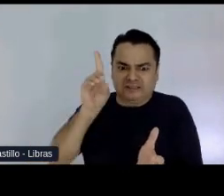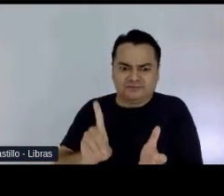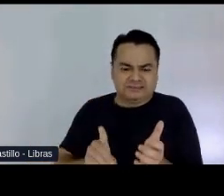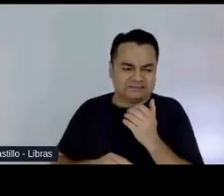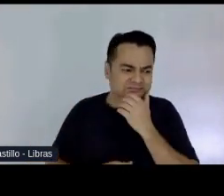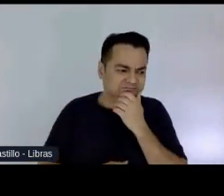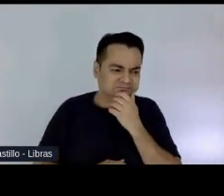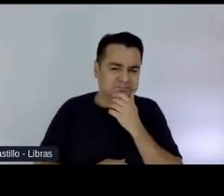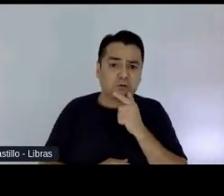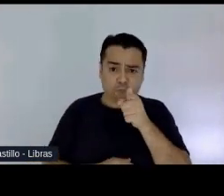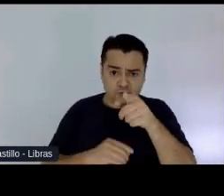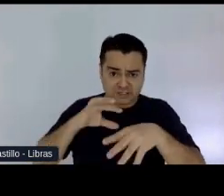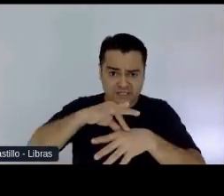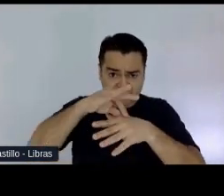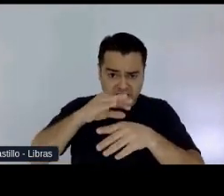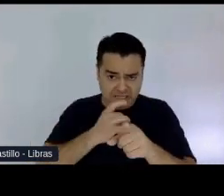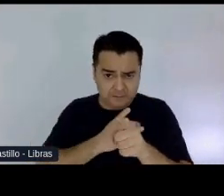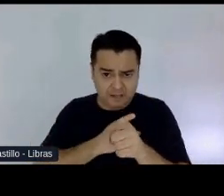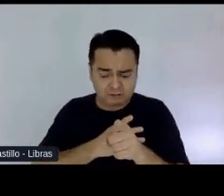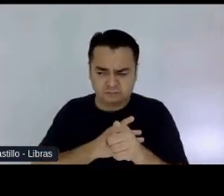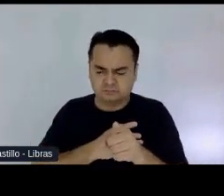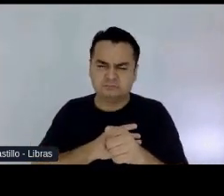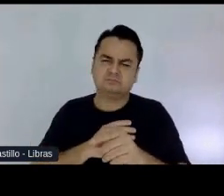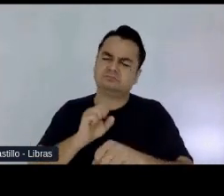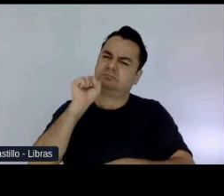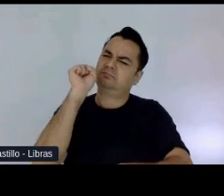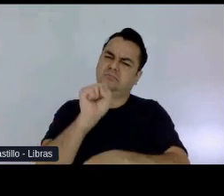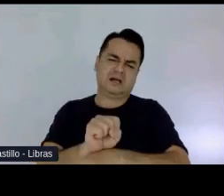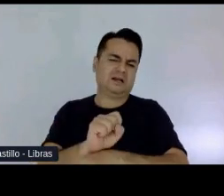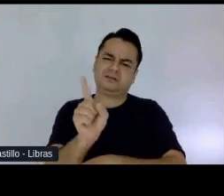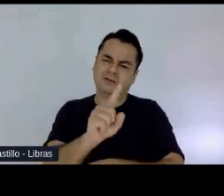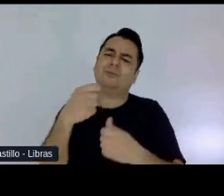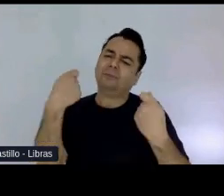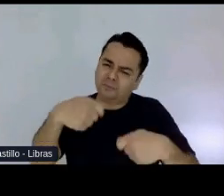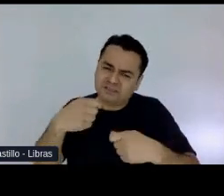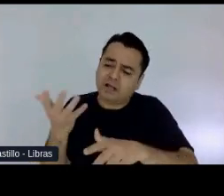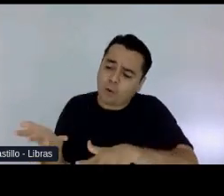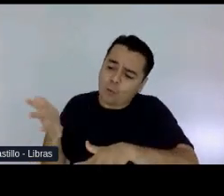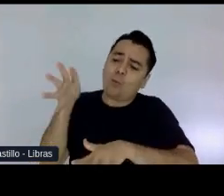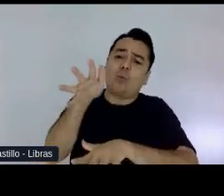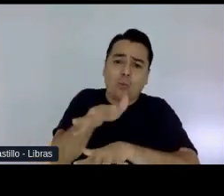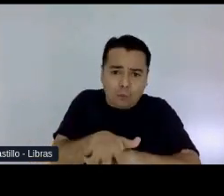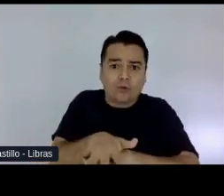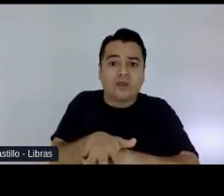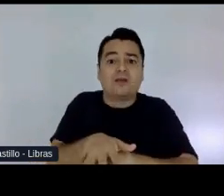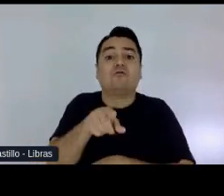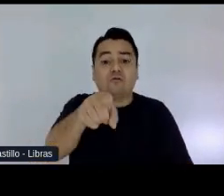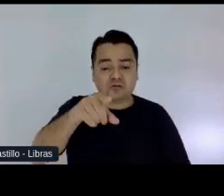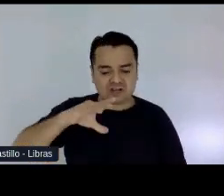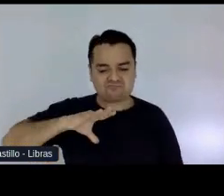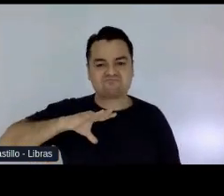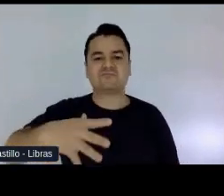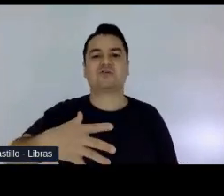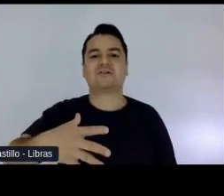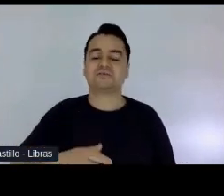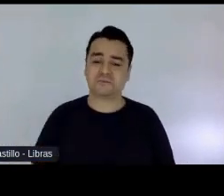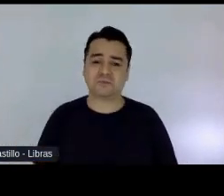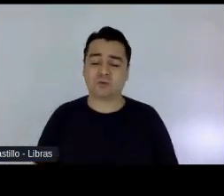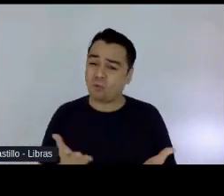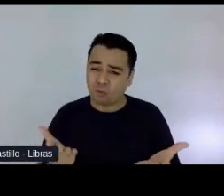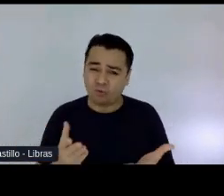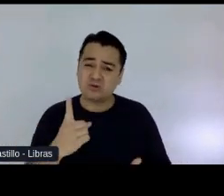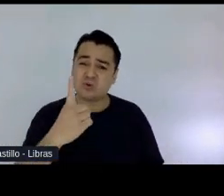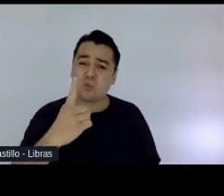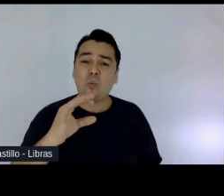paradigma, traga, porque incluir é um ato de coragem. Hoje nós temos apenas 1% das pessoas